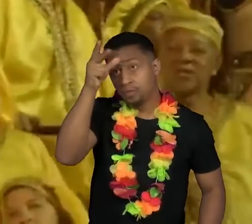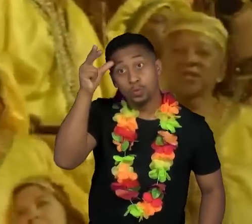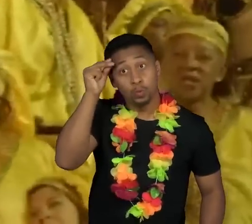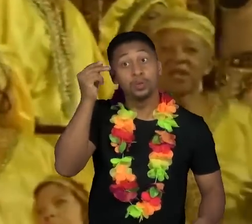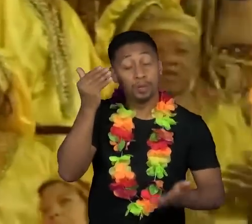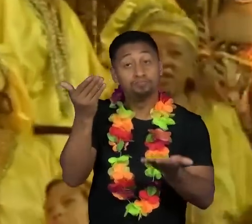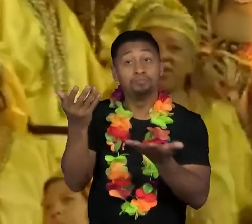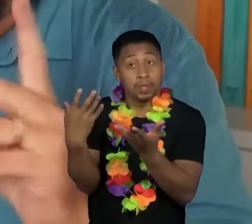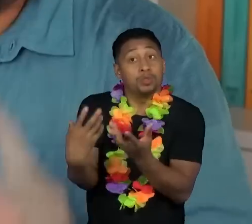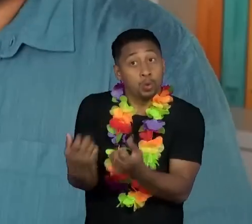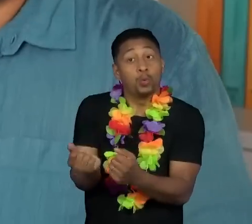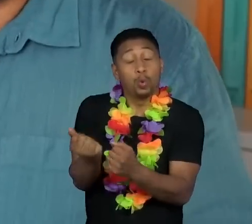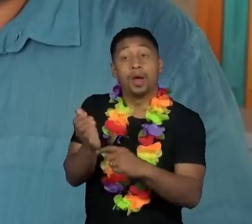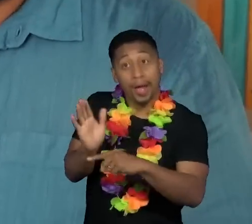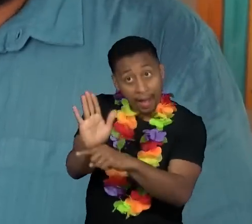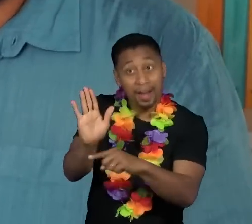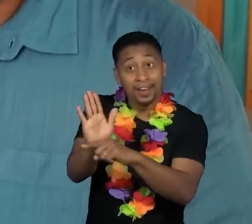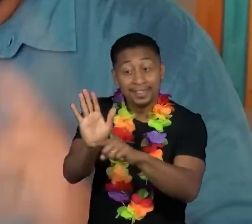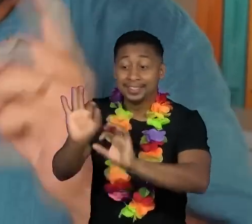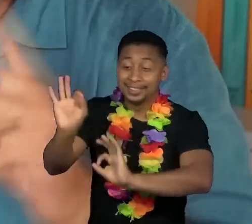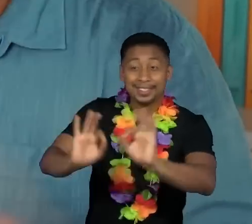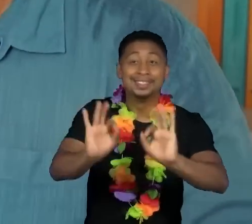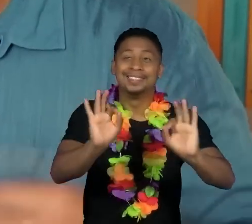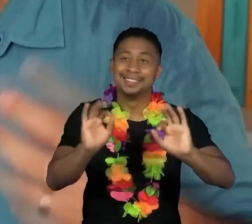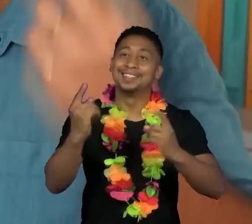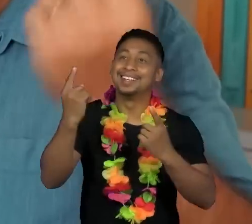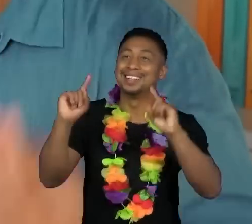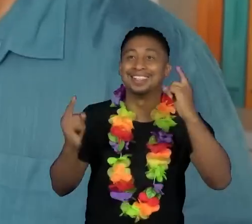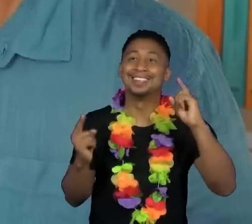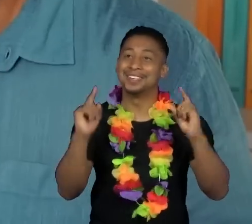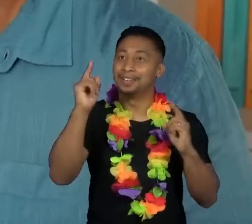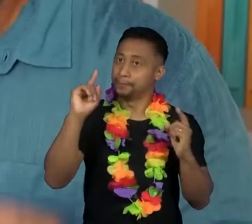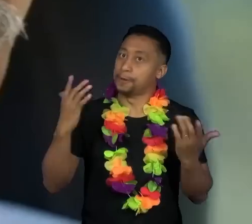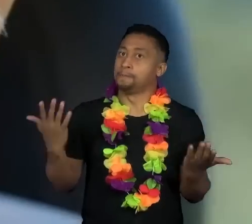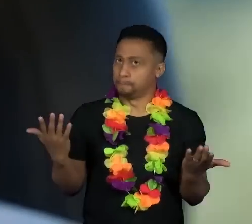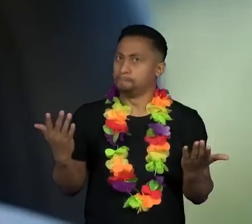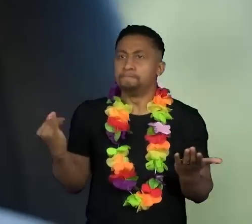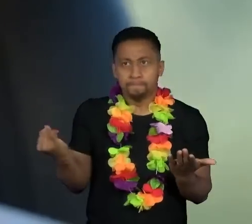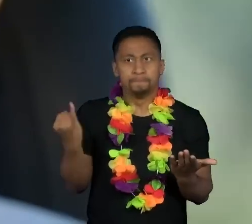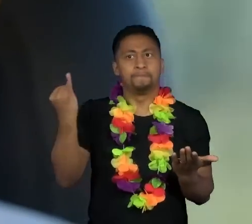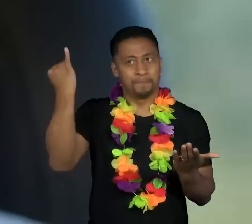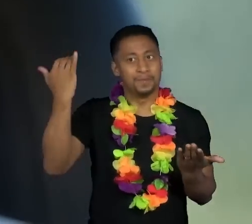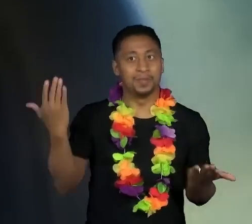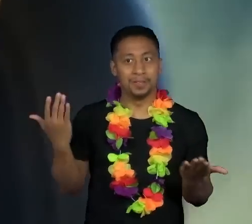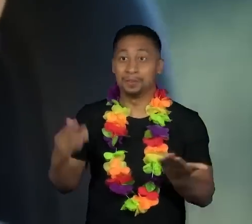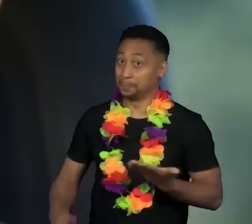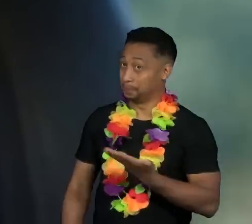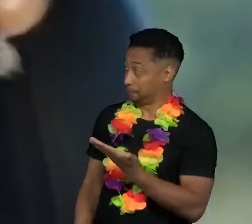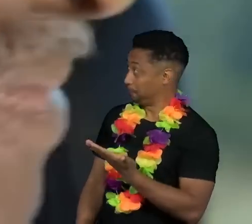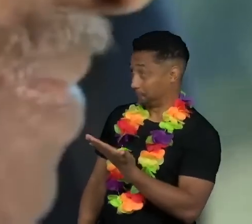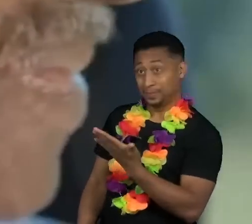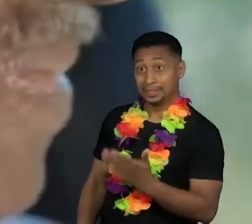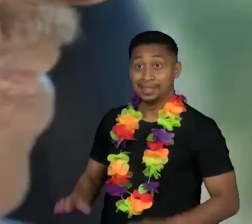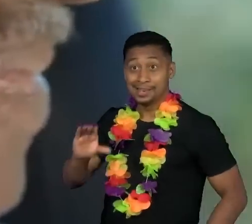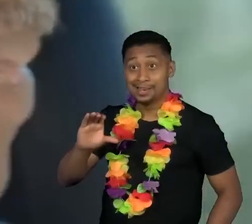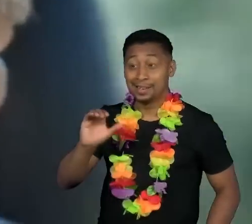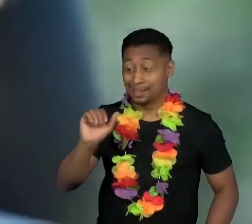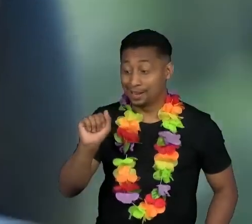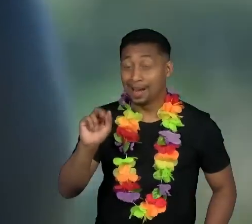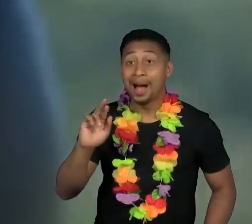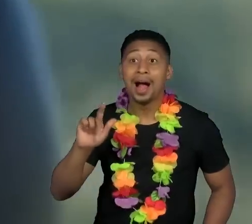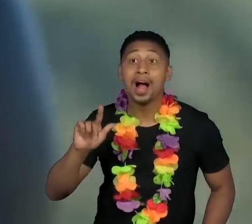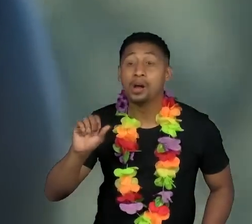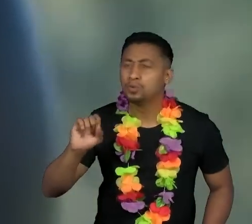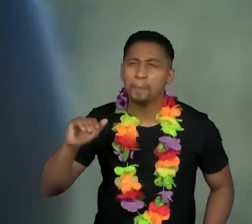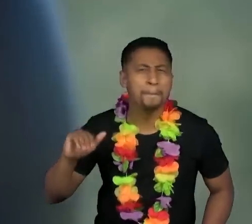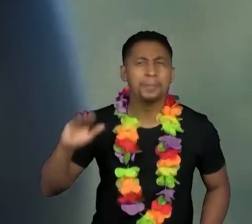os desfiles carnavalescos. E isso não é algo trivial, isso é algo muito importante. Então, o seu Carlão é um dos sambistas mais importantes do